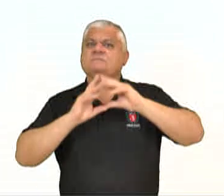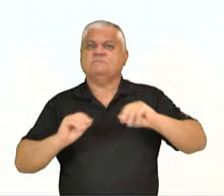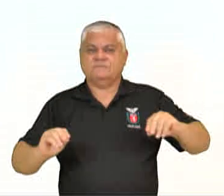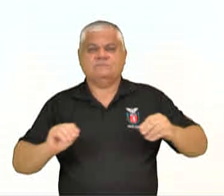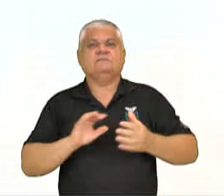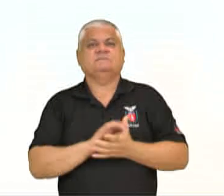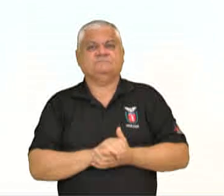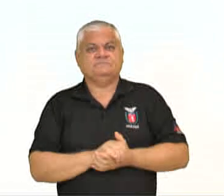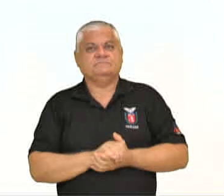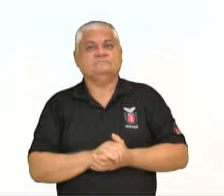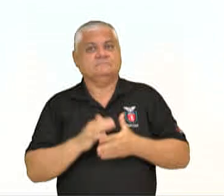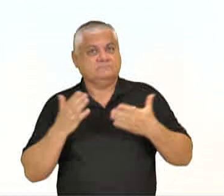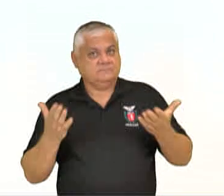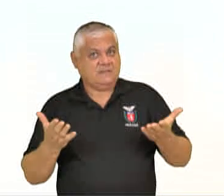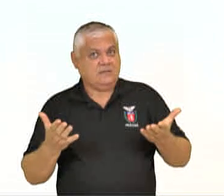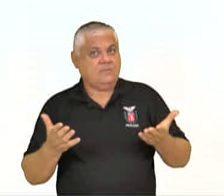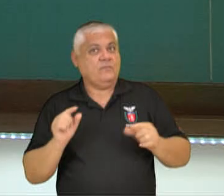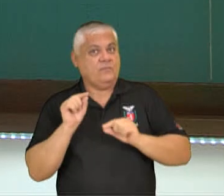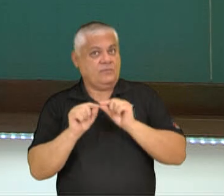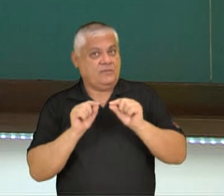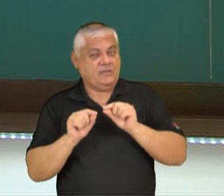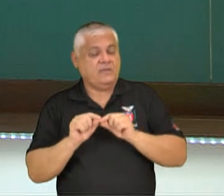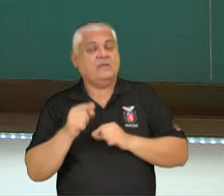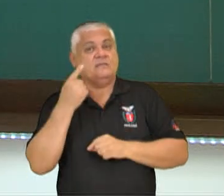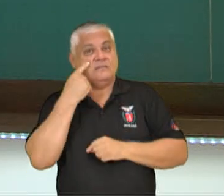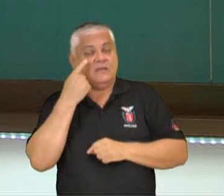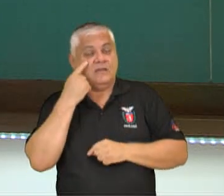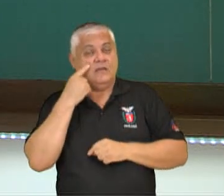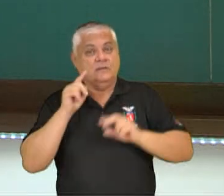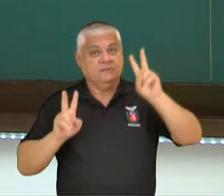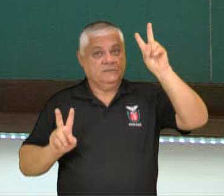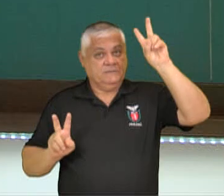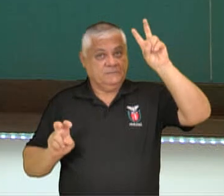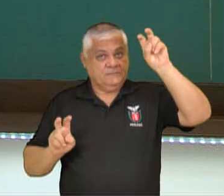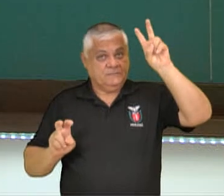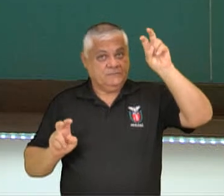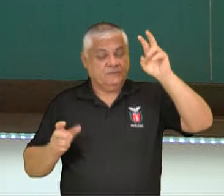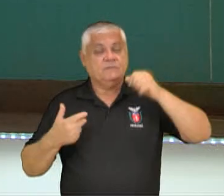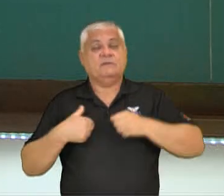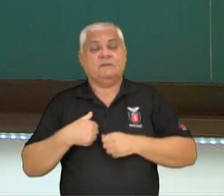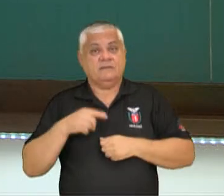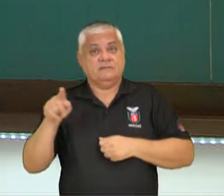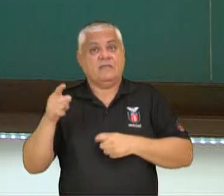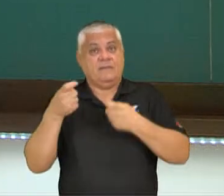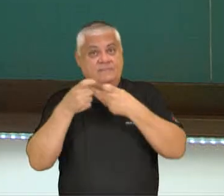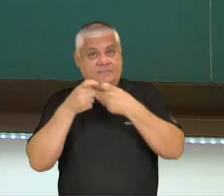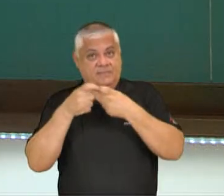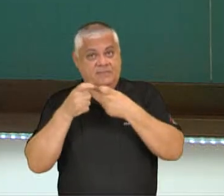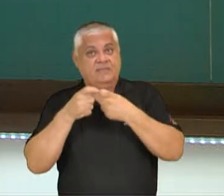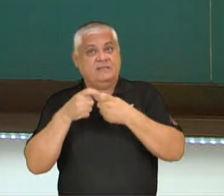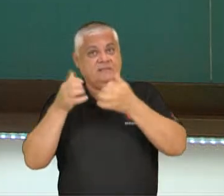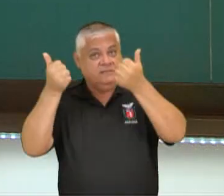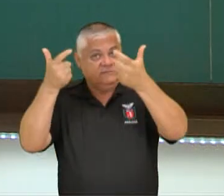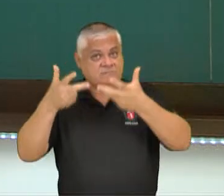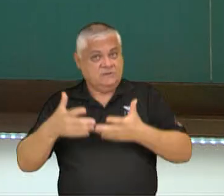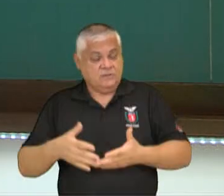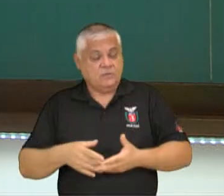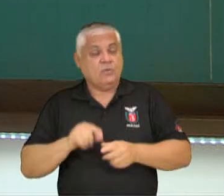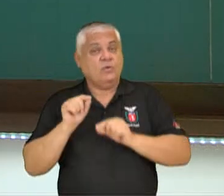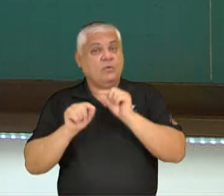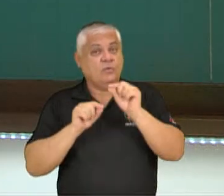destacou. Então, observem aqui que a citação ao discurso direto, a fala direta da especialista,